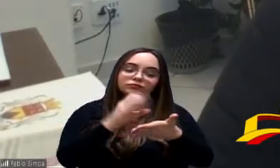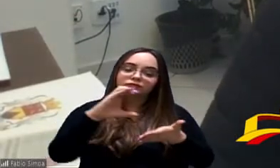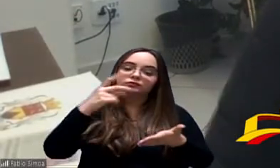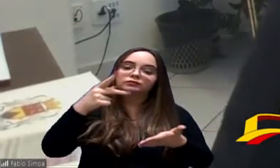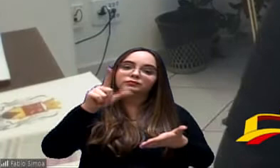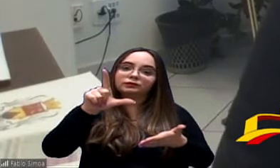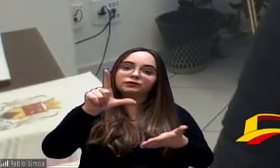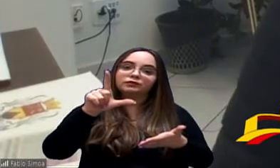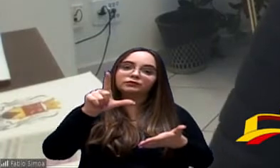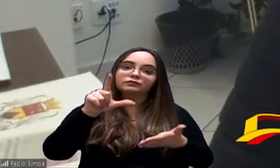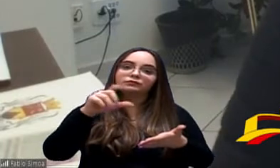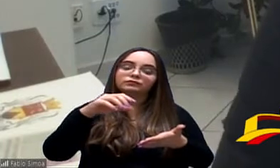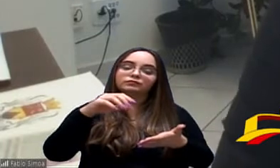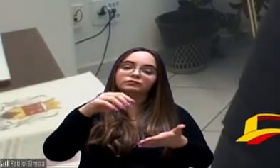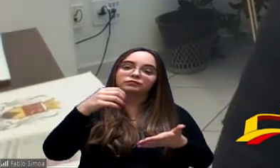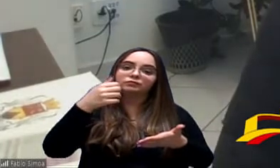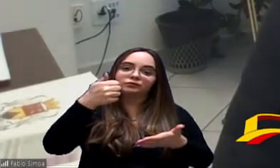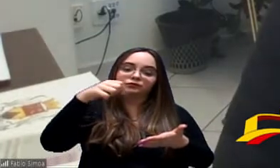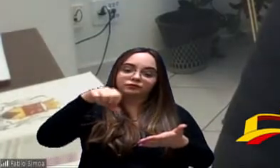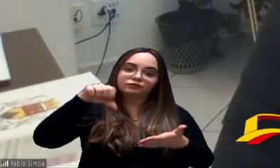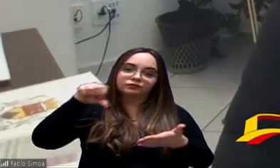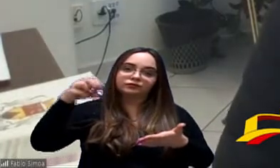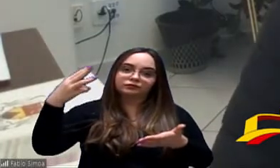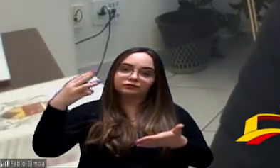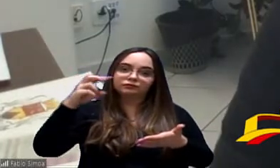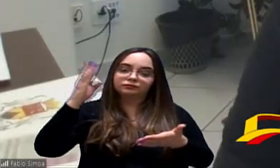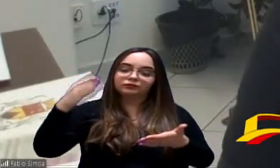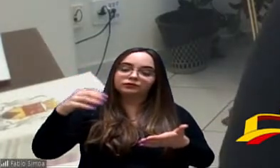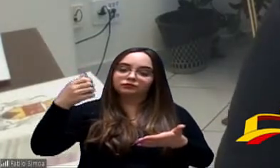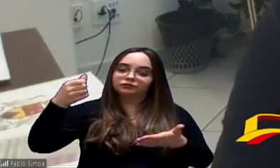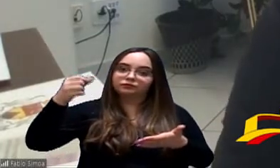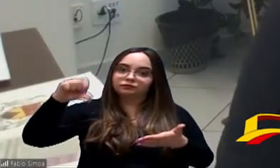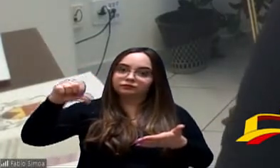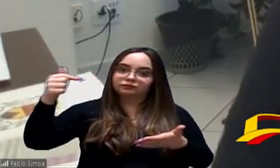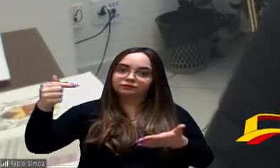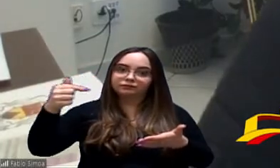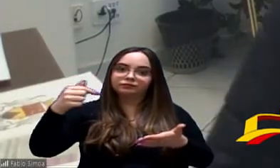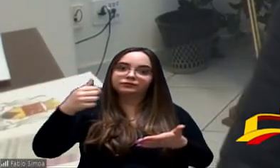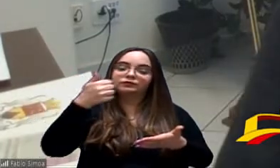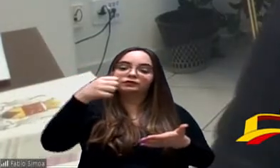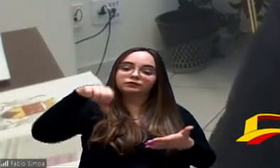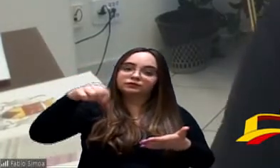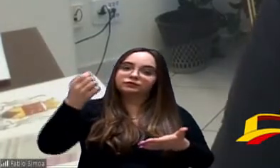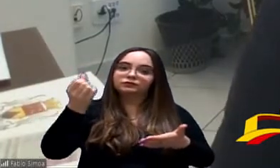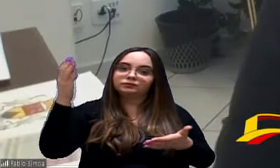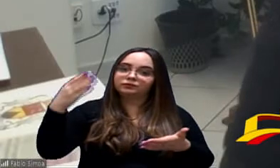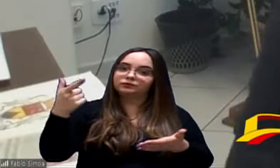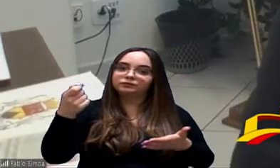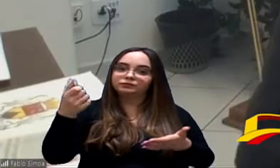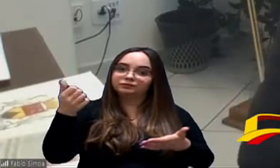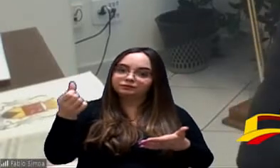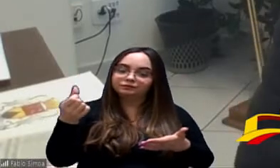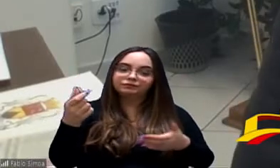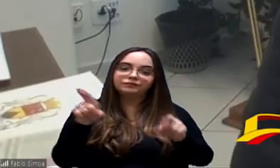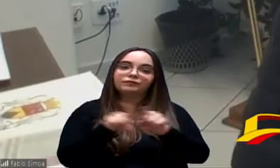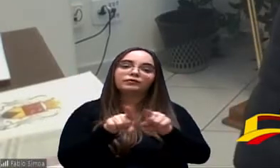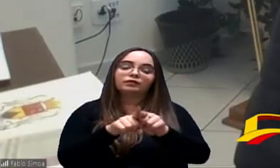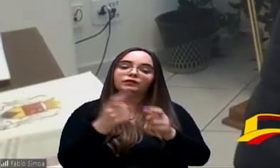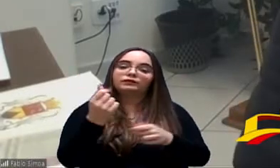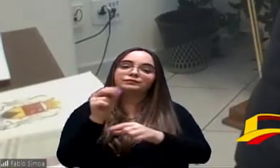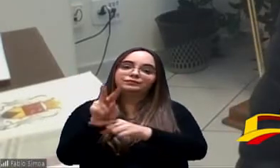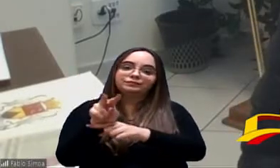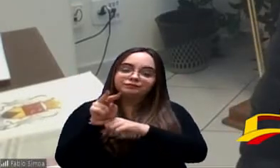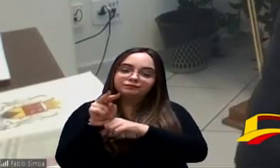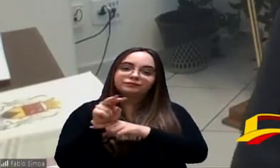número 93/2017, Viver Sistema, CPL número 196/2016, Consórcio Solfeges, Júlio e